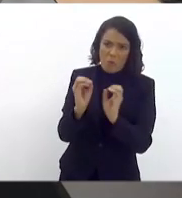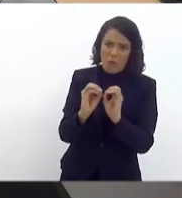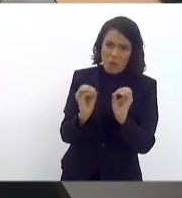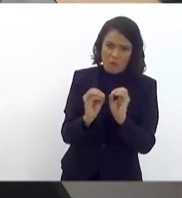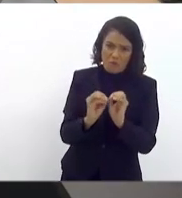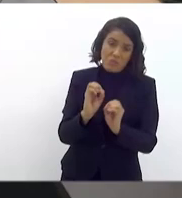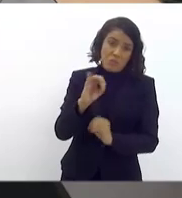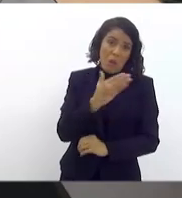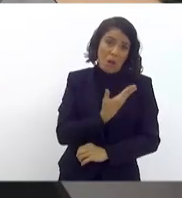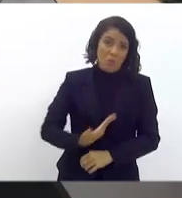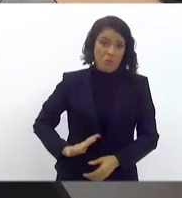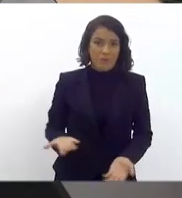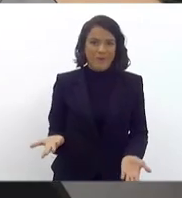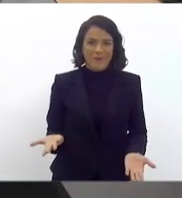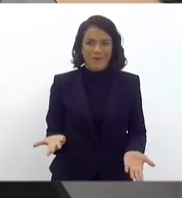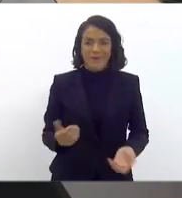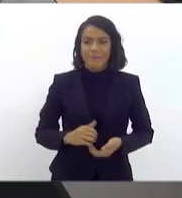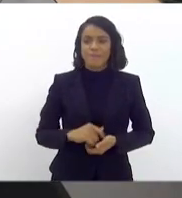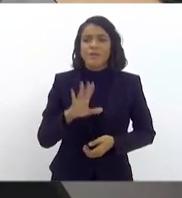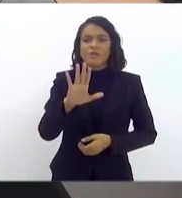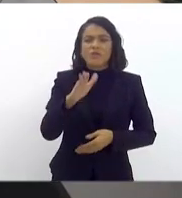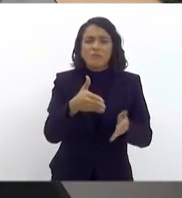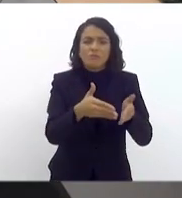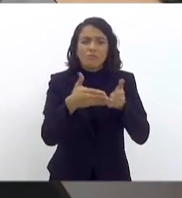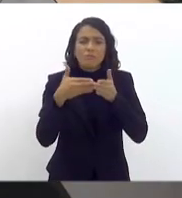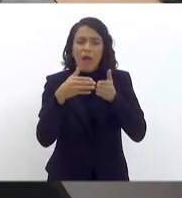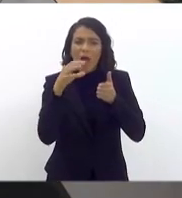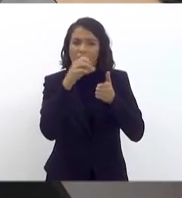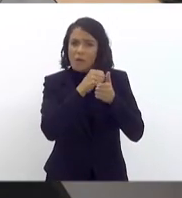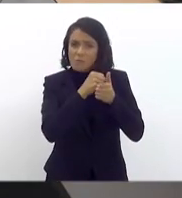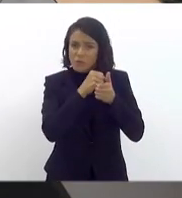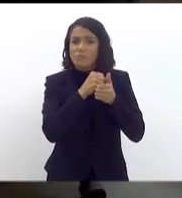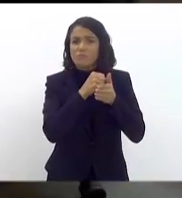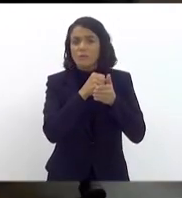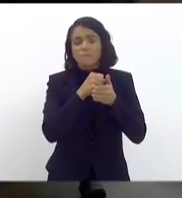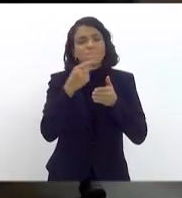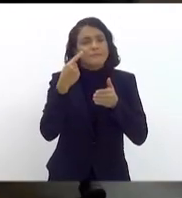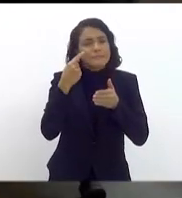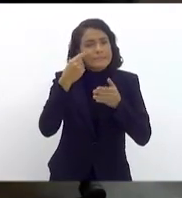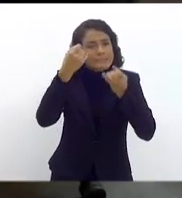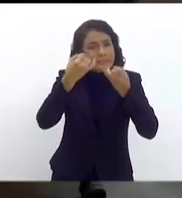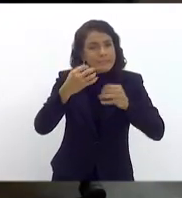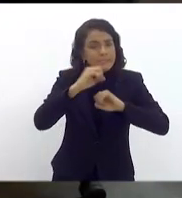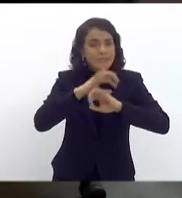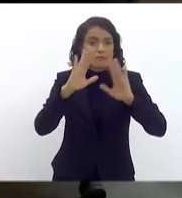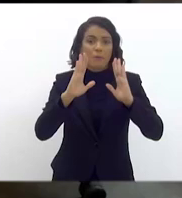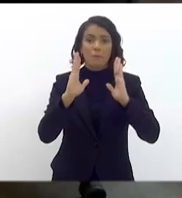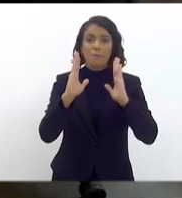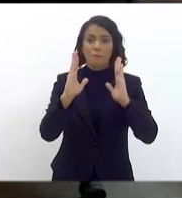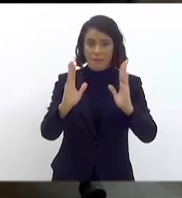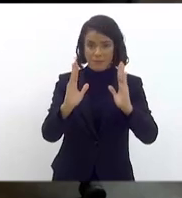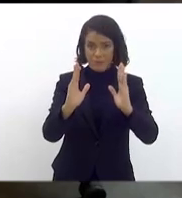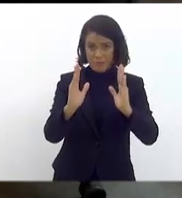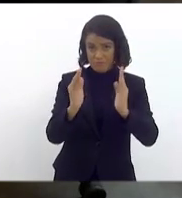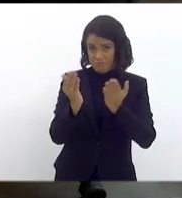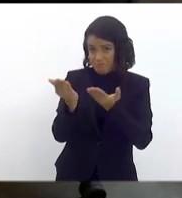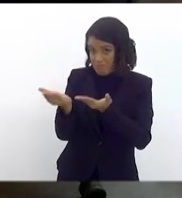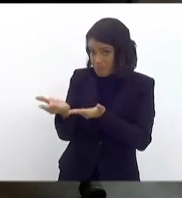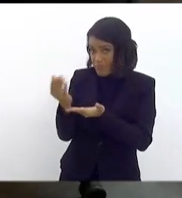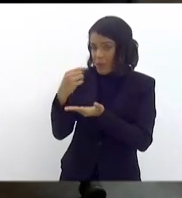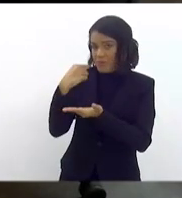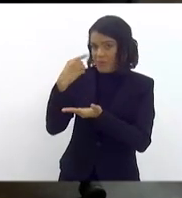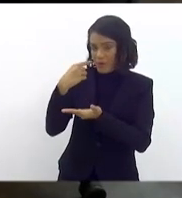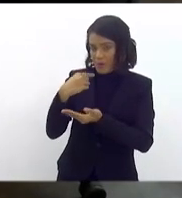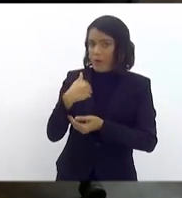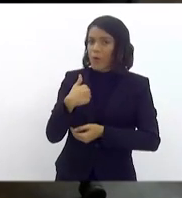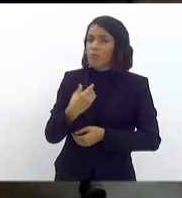público. Perfeito. Presidente, me permite só uma parte para a gente esclarecer só a questão do prazo para o nosso nobre advogado. Eu